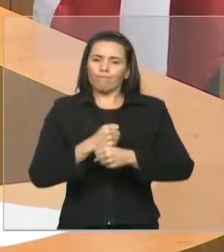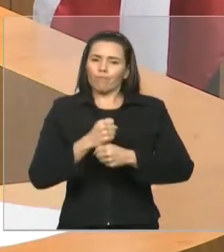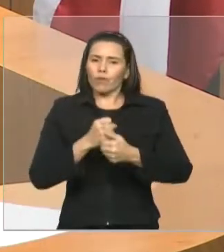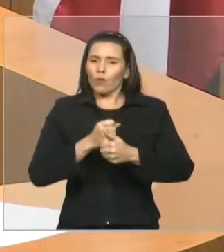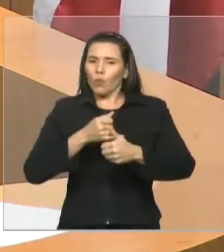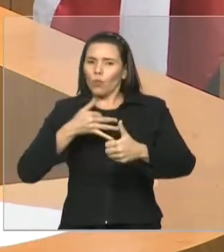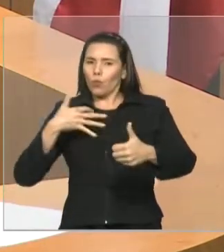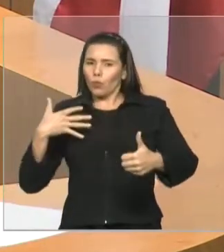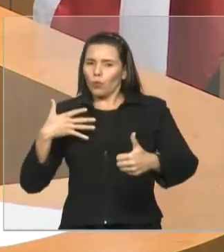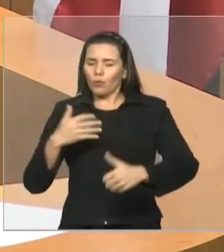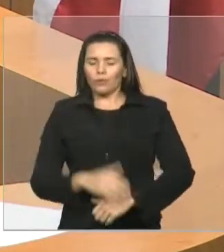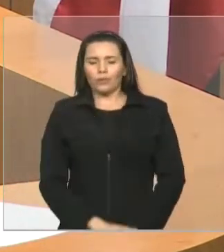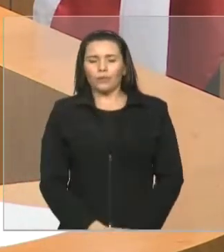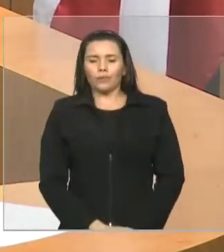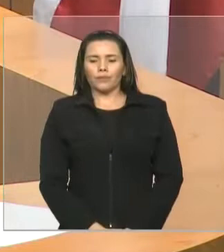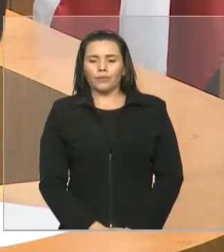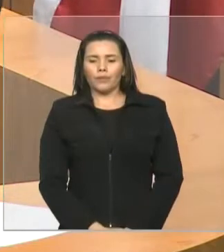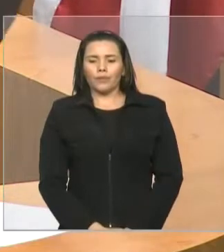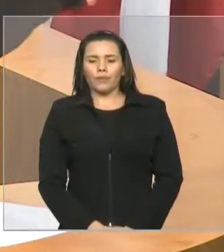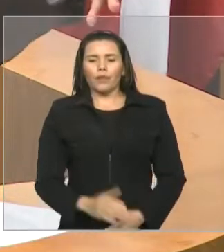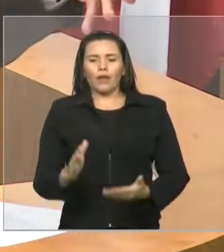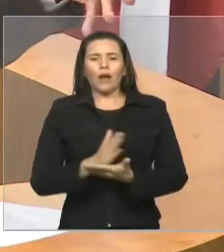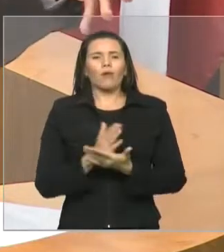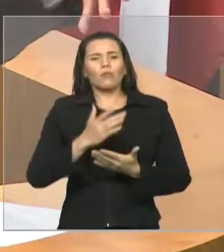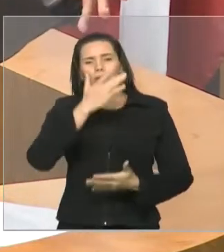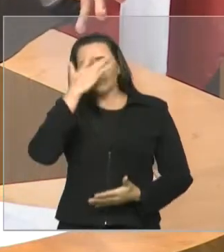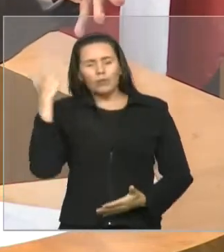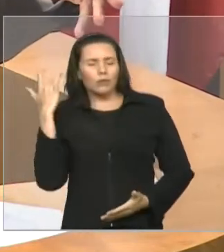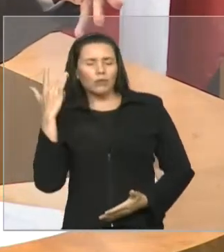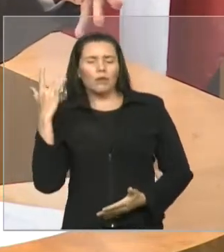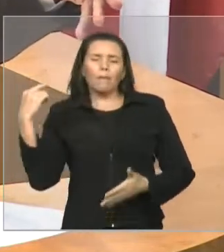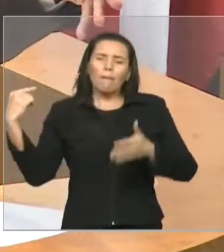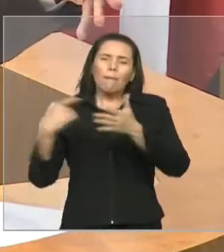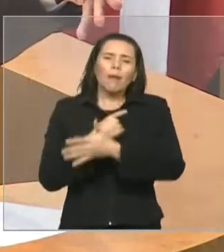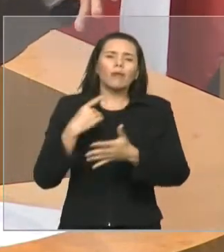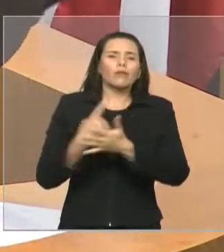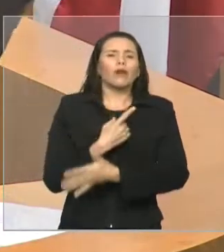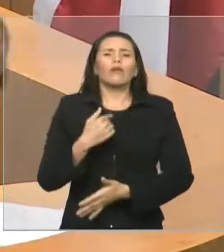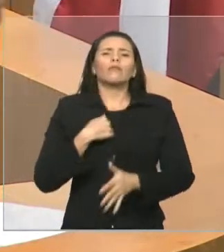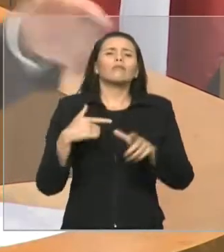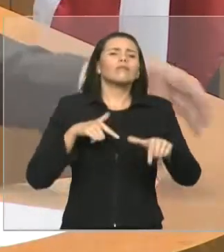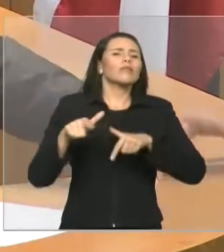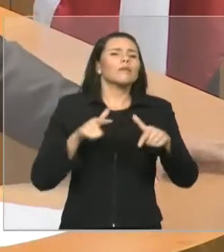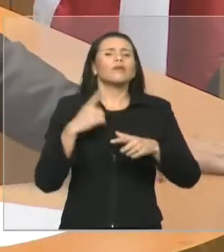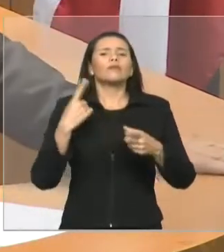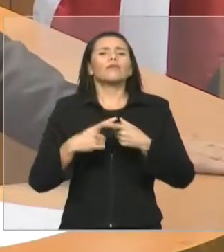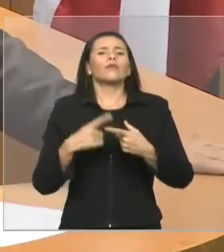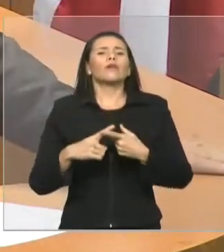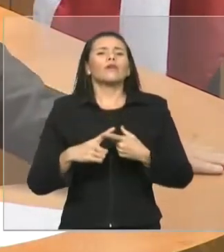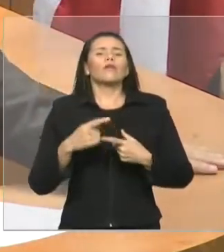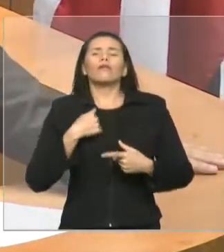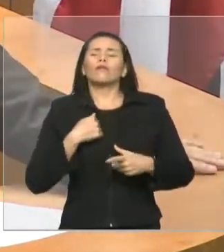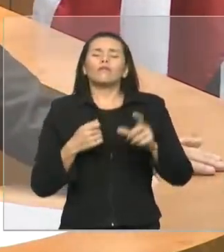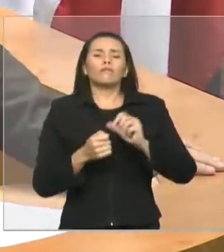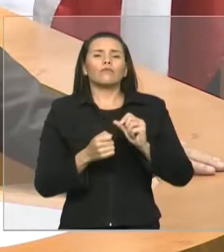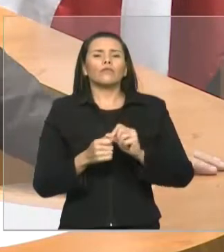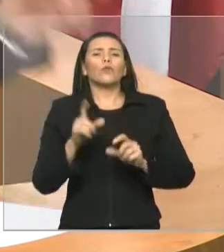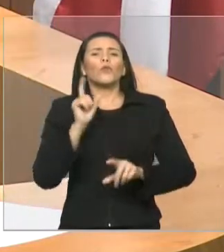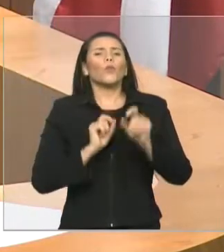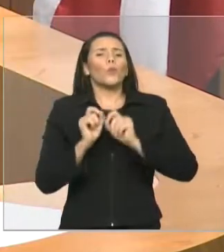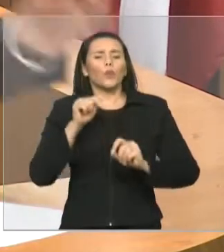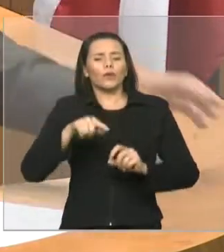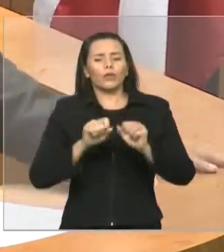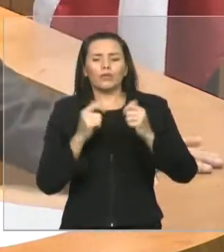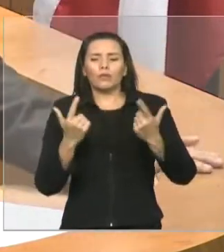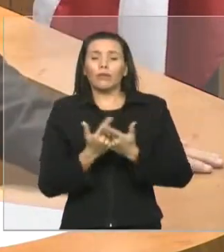oportunidade, me perguntaram a quem eu estava a serviço e o que eu fazia na Assembleia Legislativa do Estado do Maranhão. E